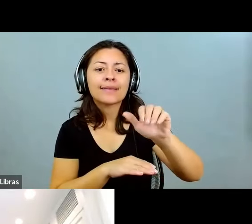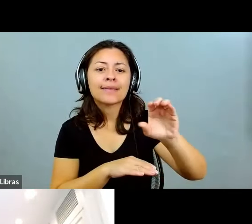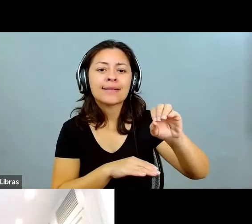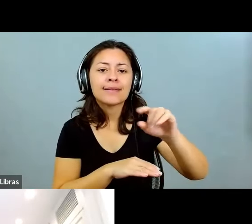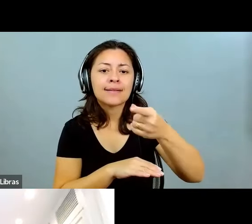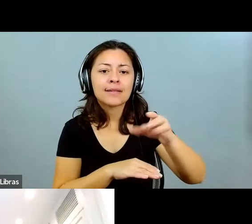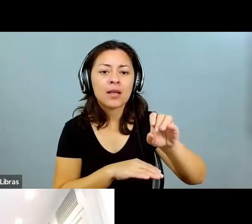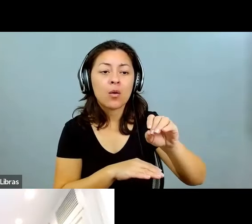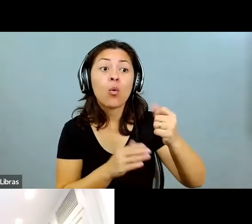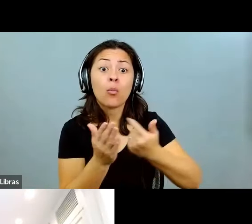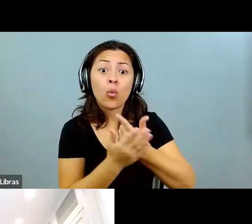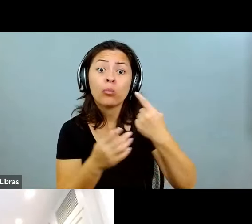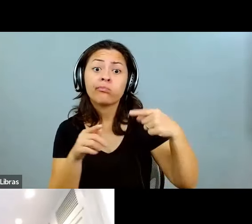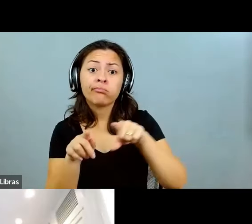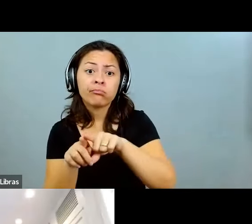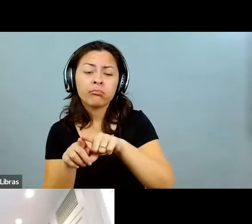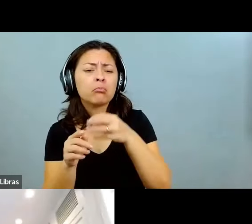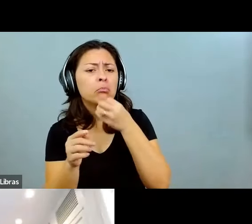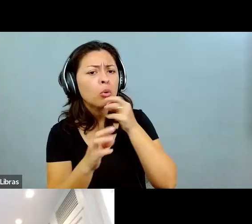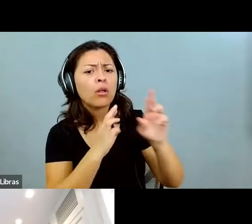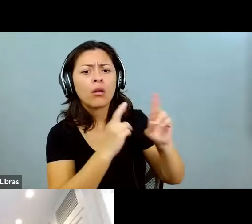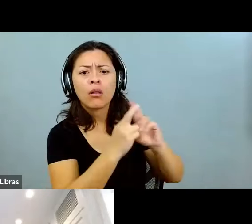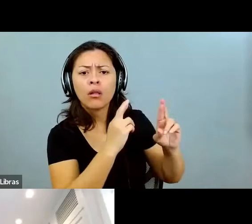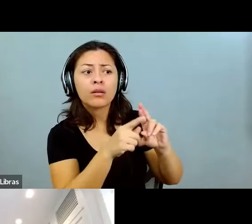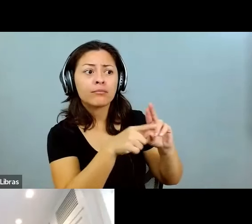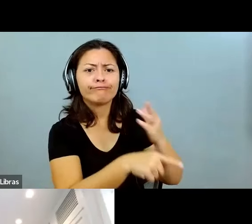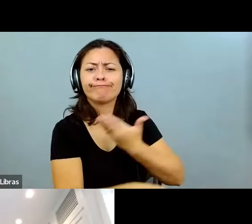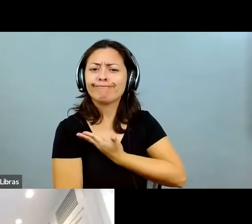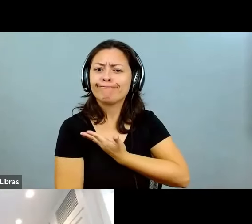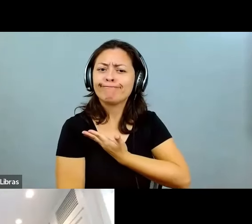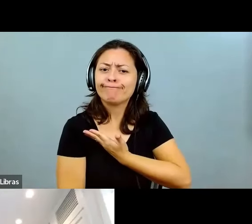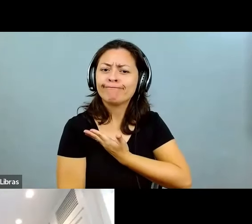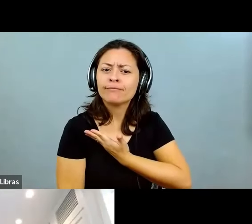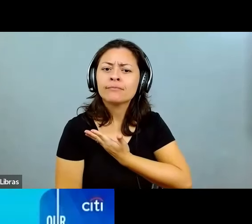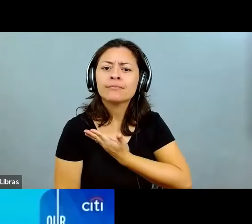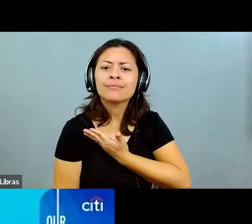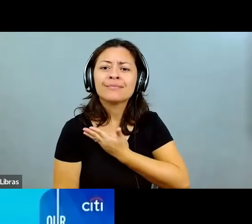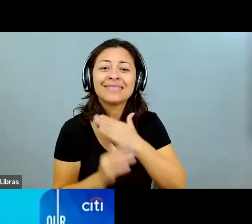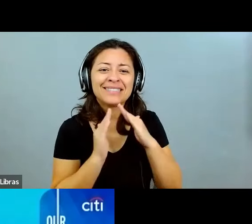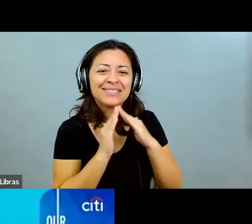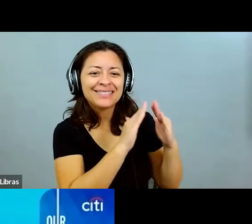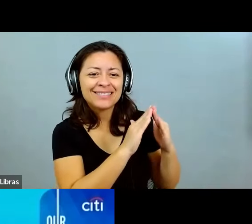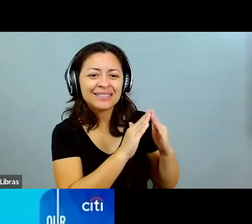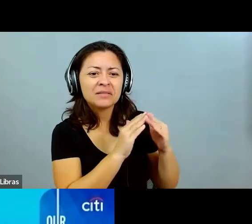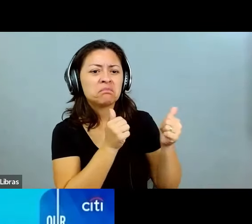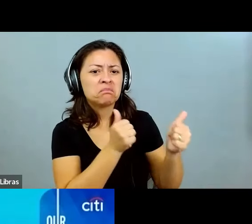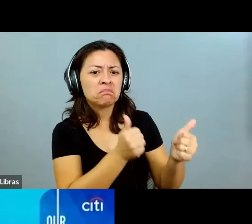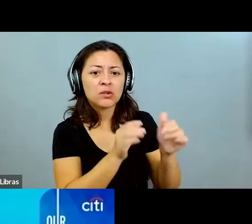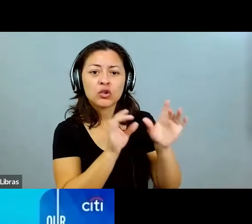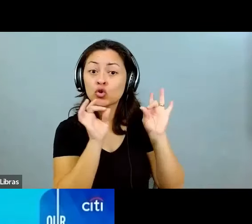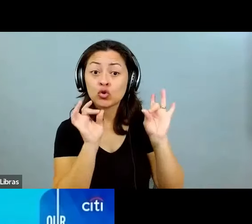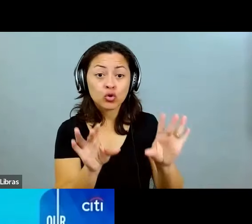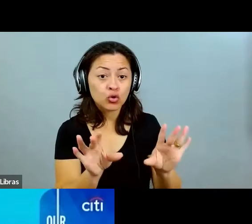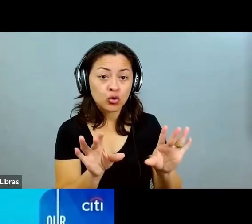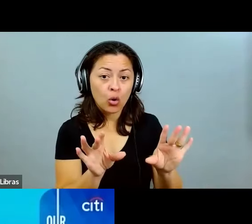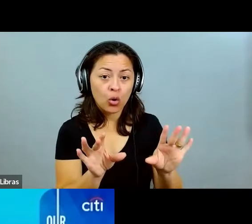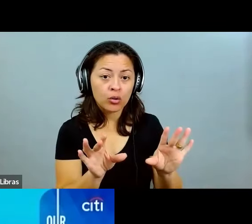eh temos uma relação muito boa é o nosso amigo o nosso Nosso vizinho somente isso